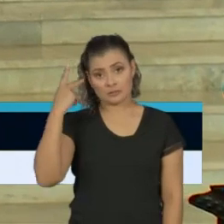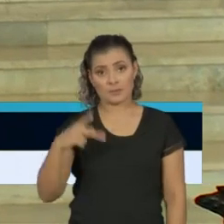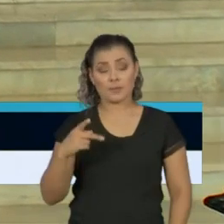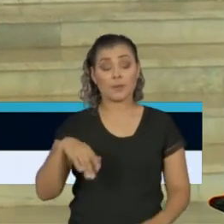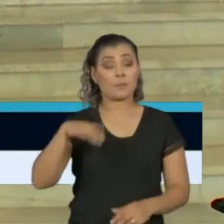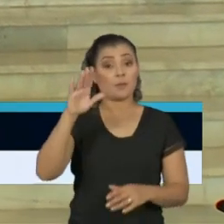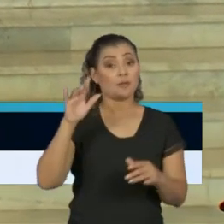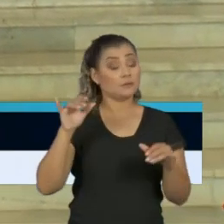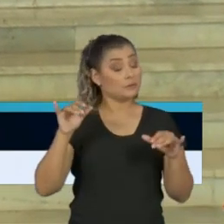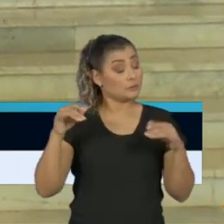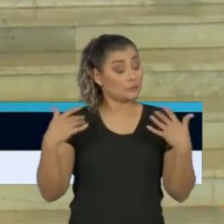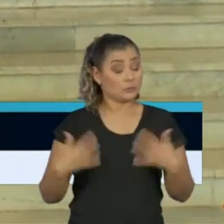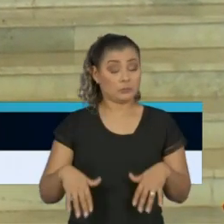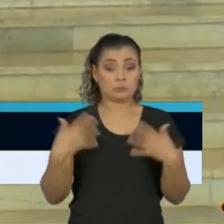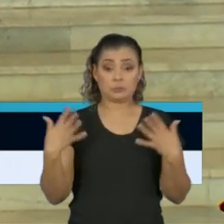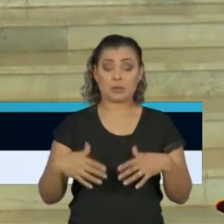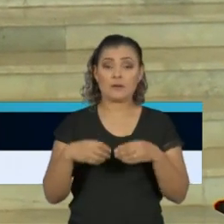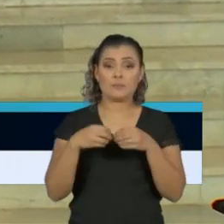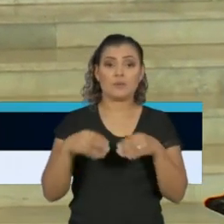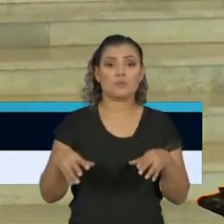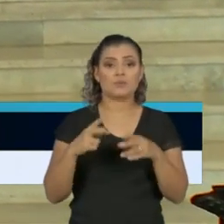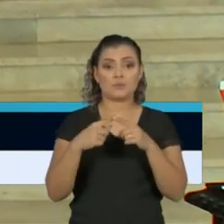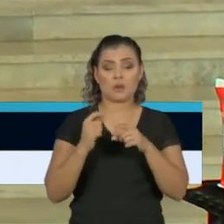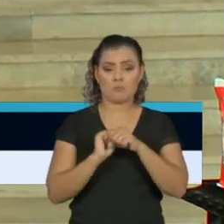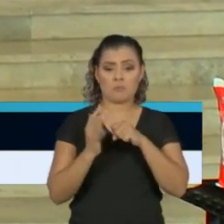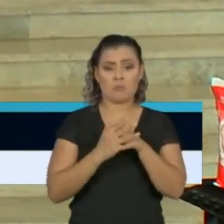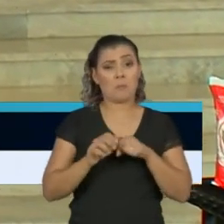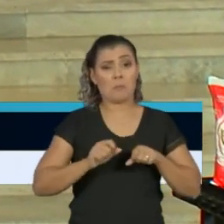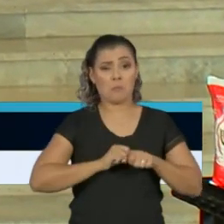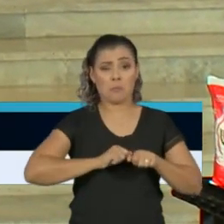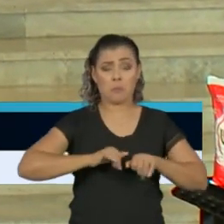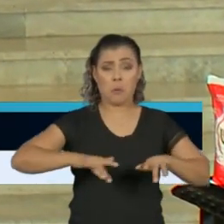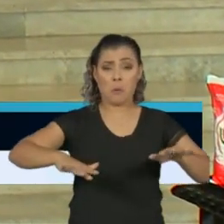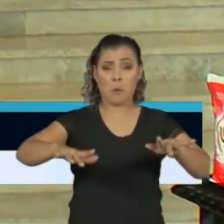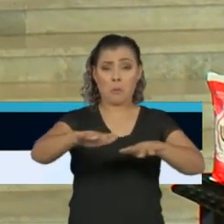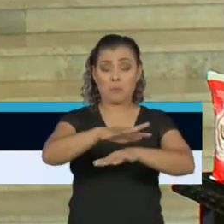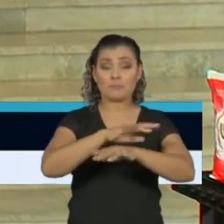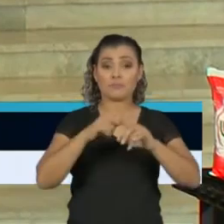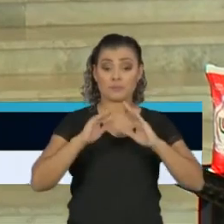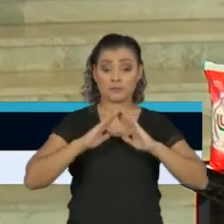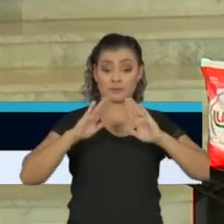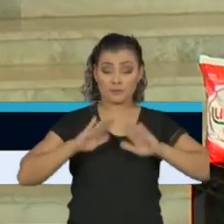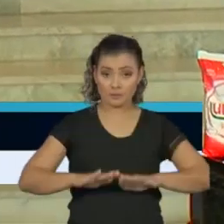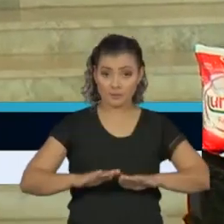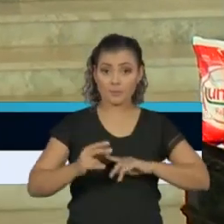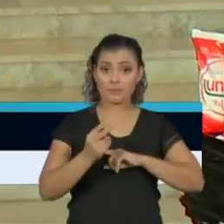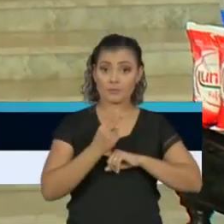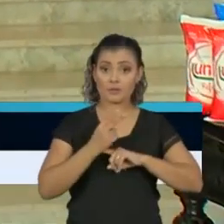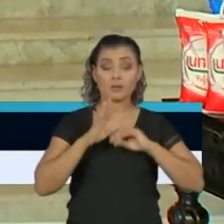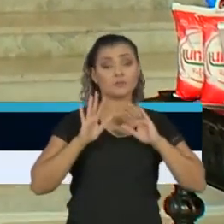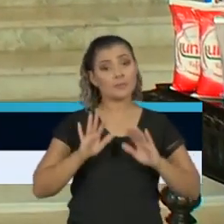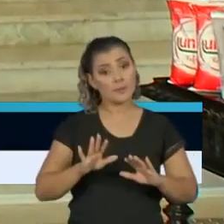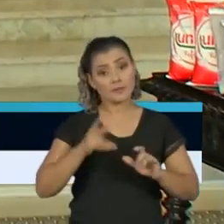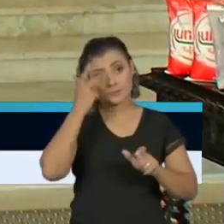pelo coronavírus e o isolamento, ao mesmo tempo que nos protege, temos mais pessoas em casa para